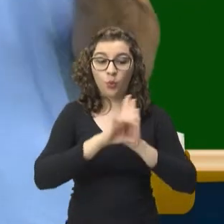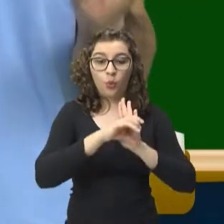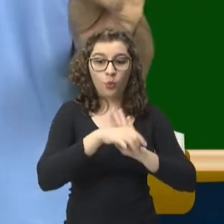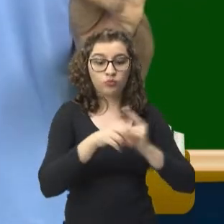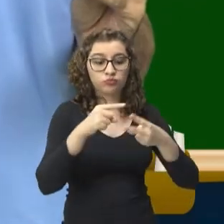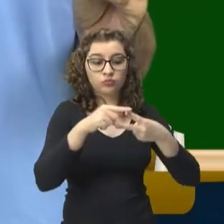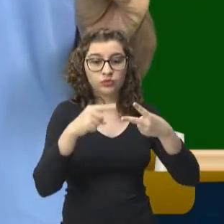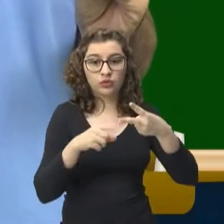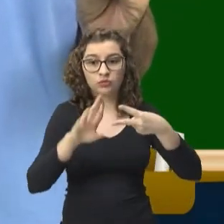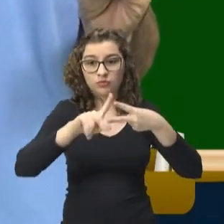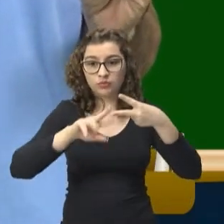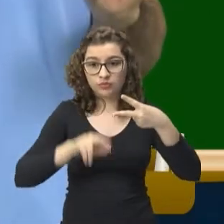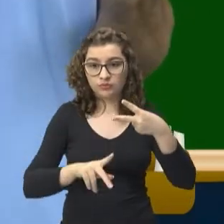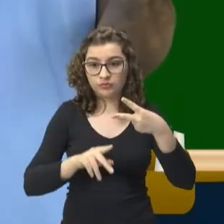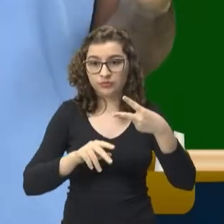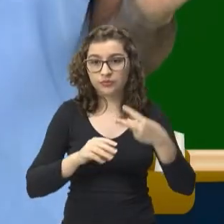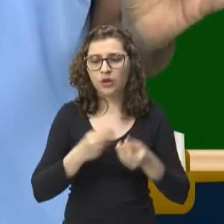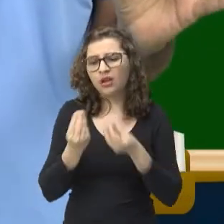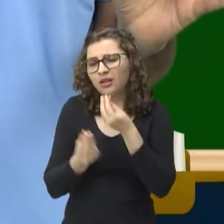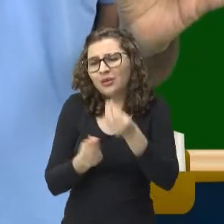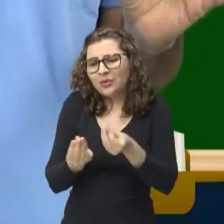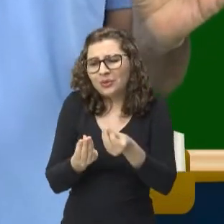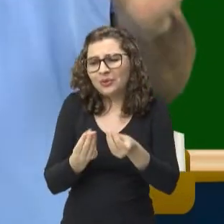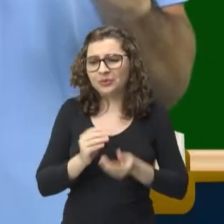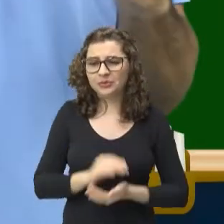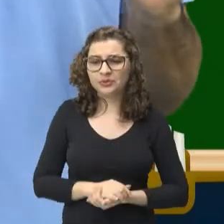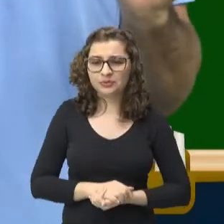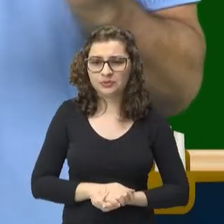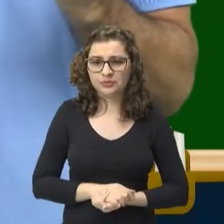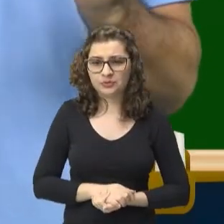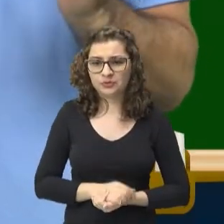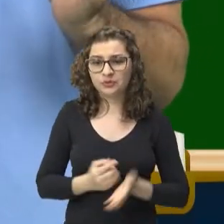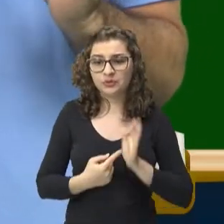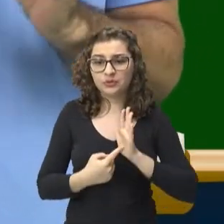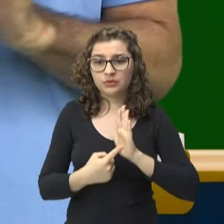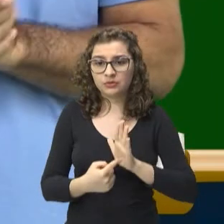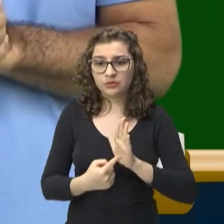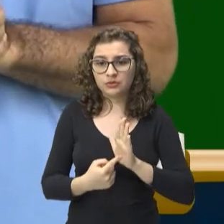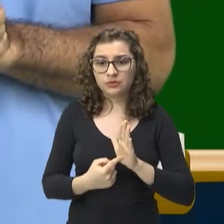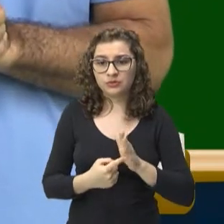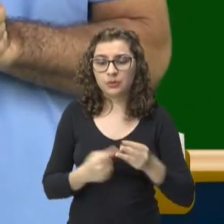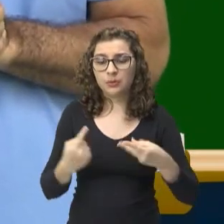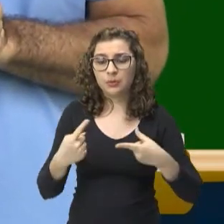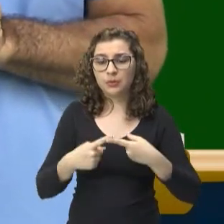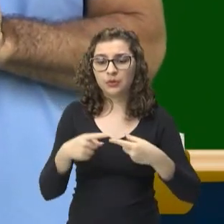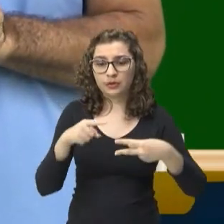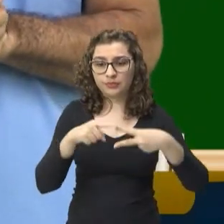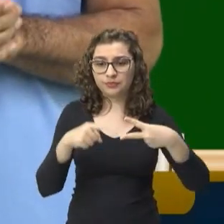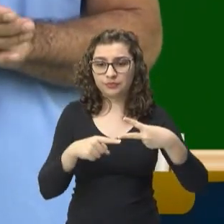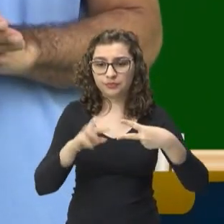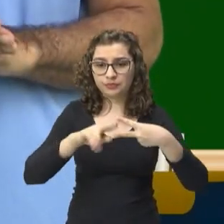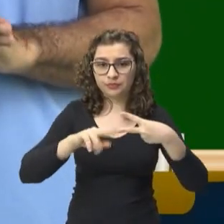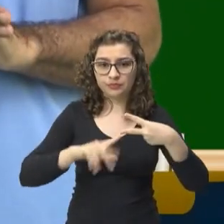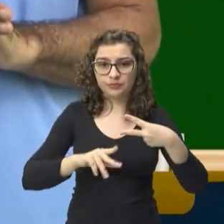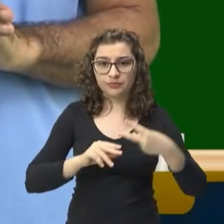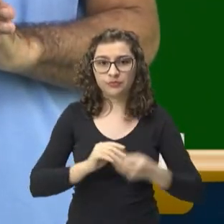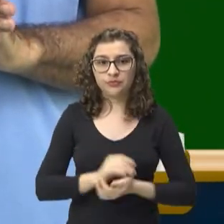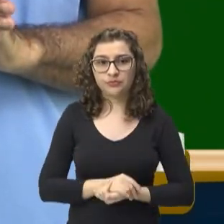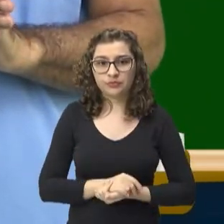dois sentidos. Como é que é isso? Vamos falar então por que tem dois sentidos aí. Vamos lá?